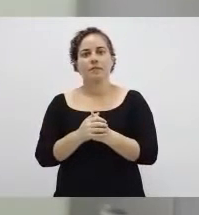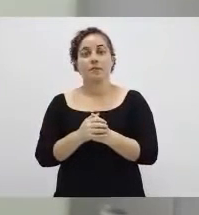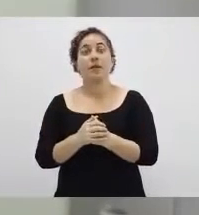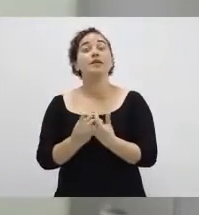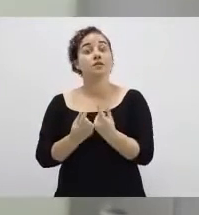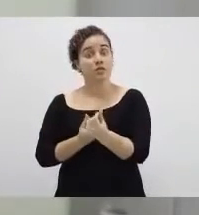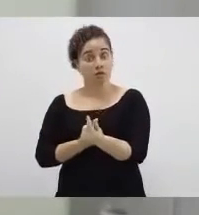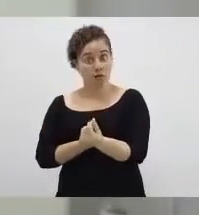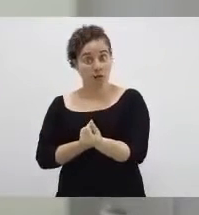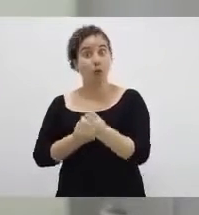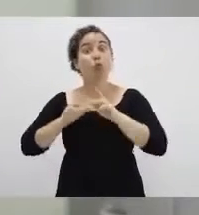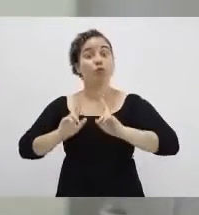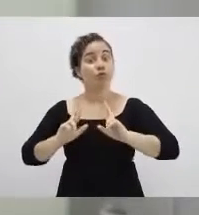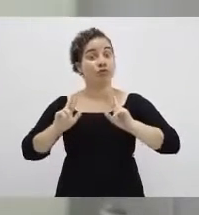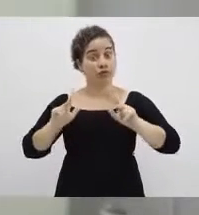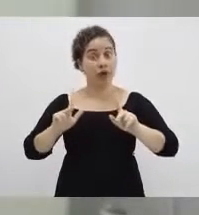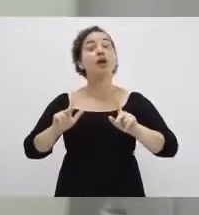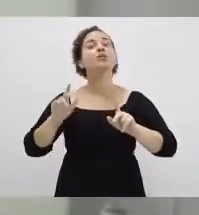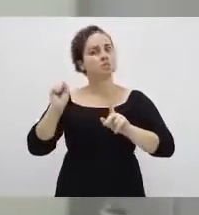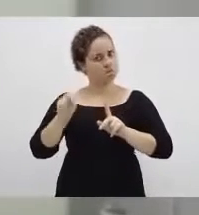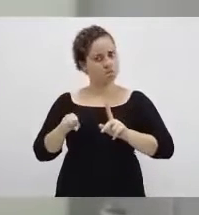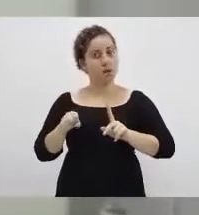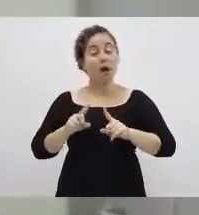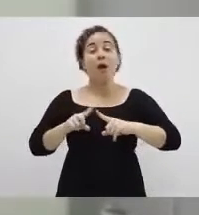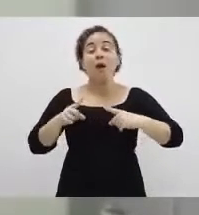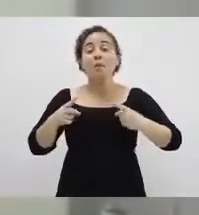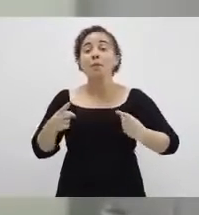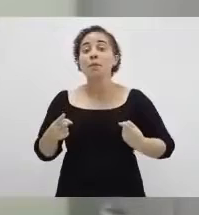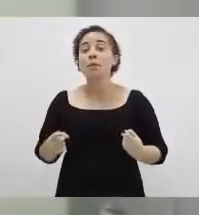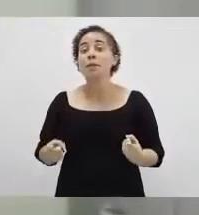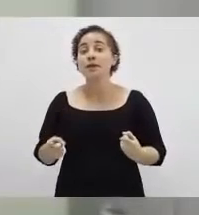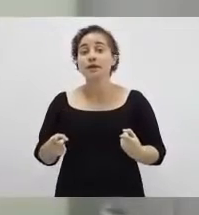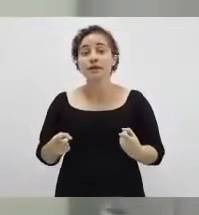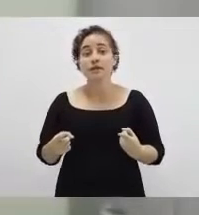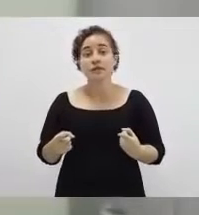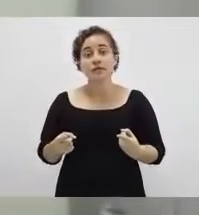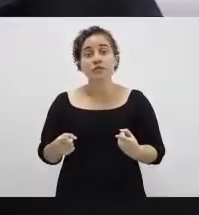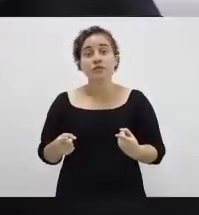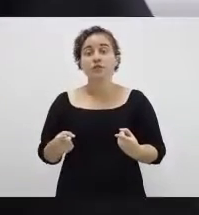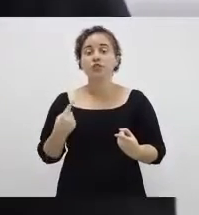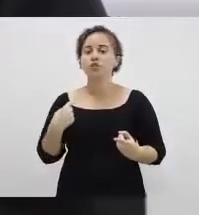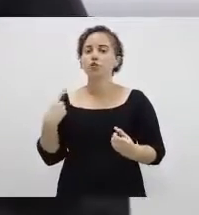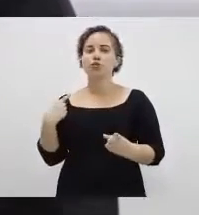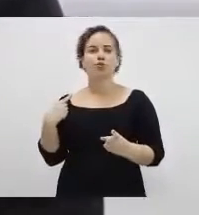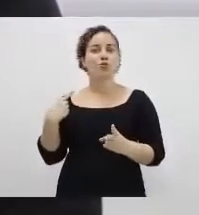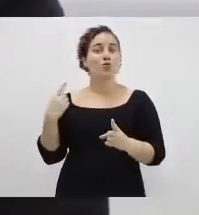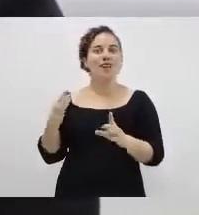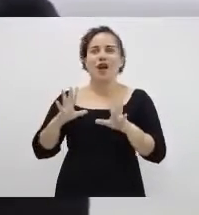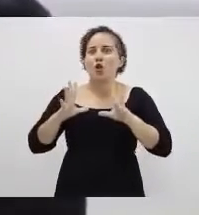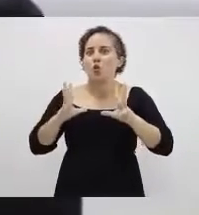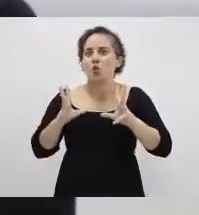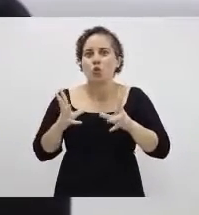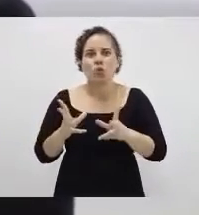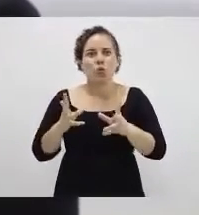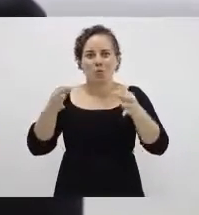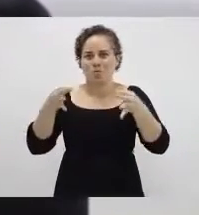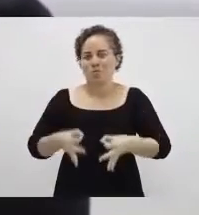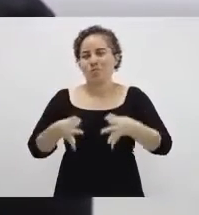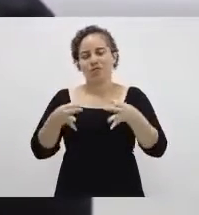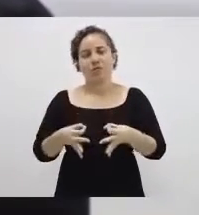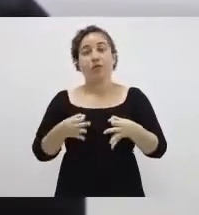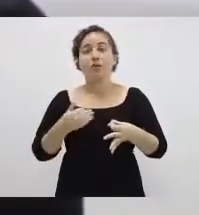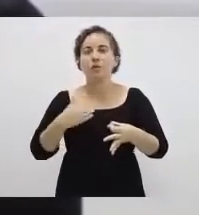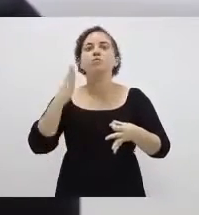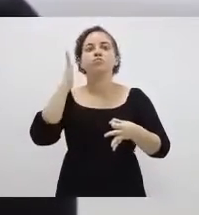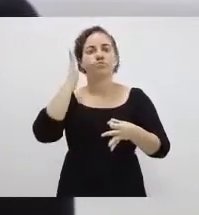distintas, sim, mas isso não é a informação completa. Eu preciso entender o